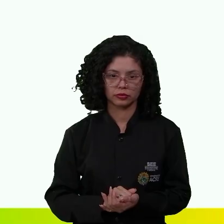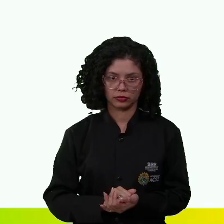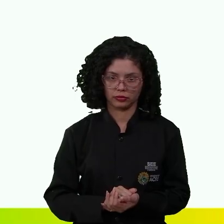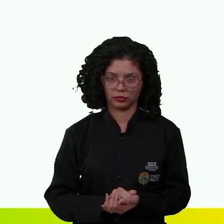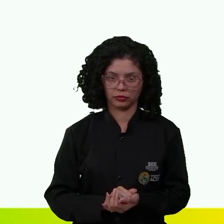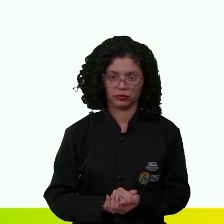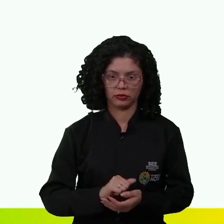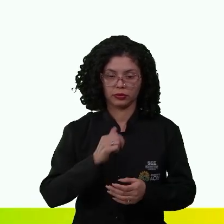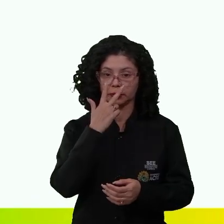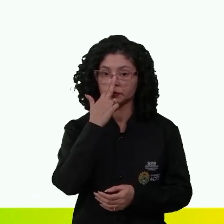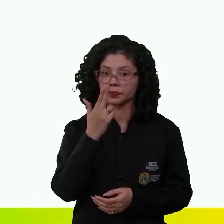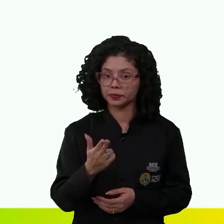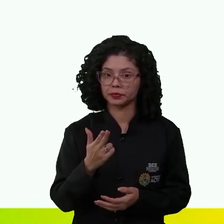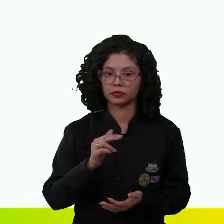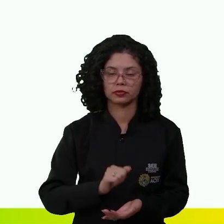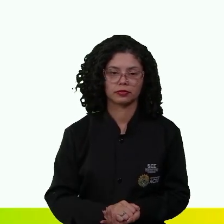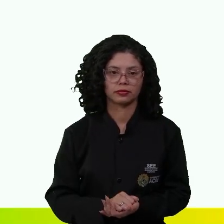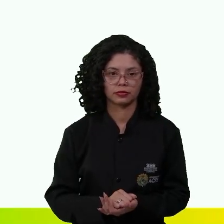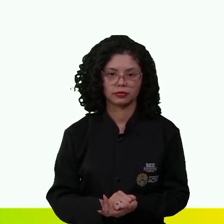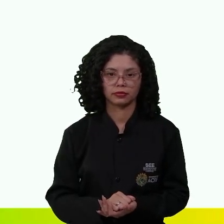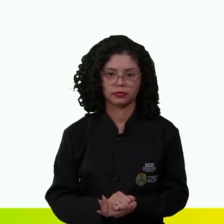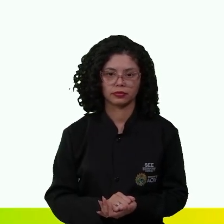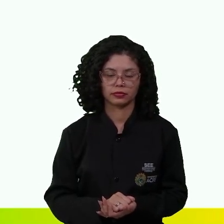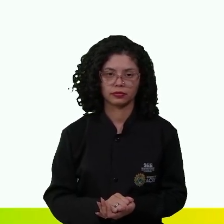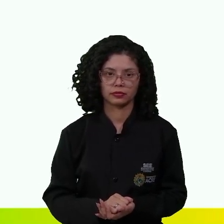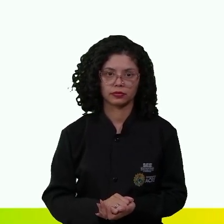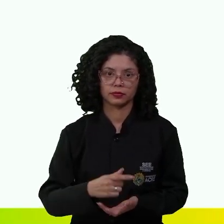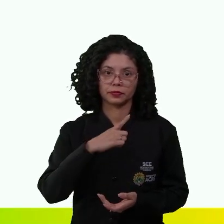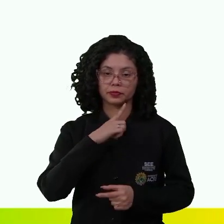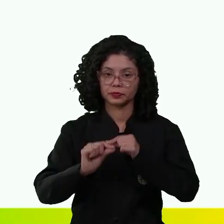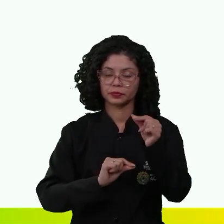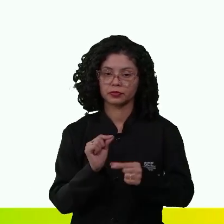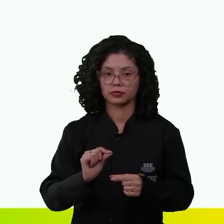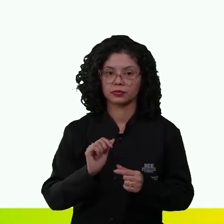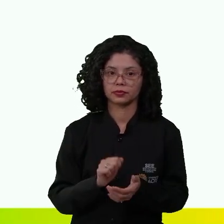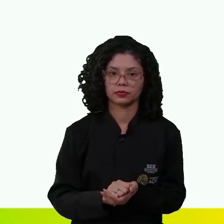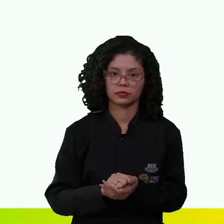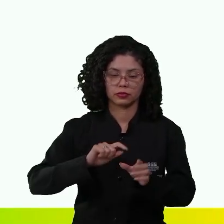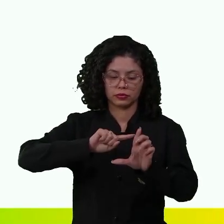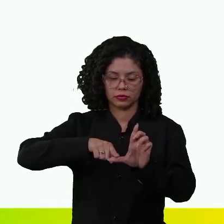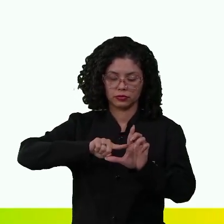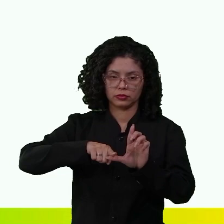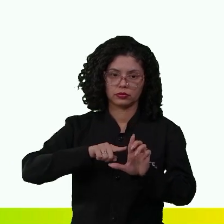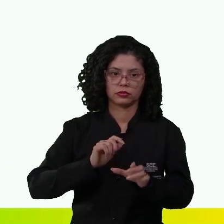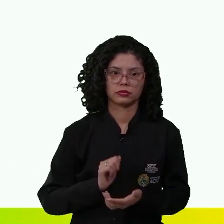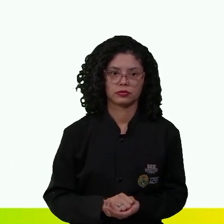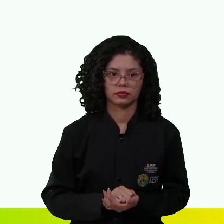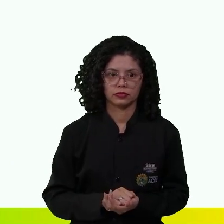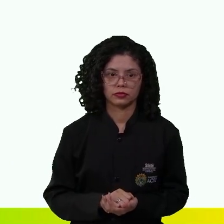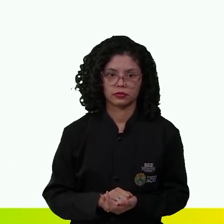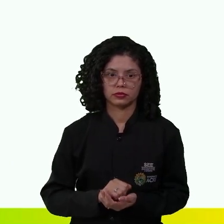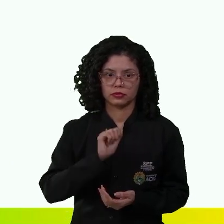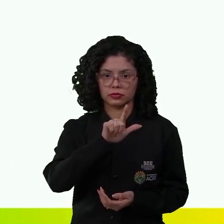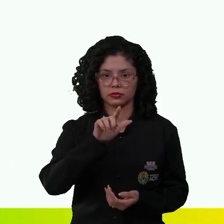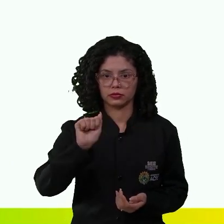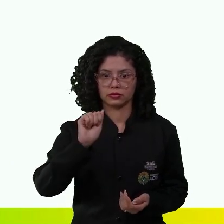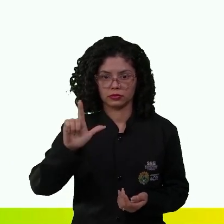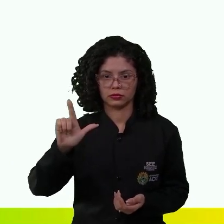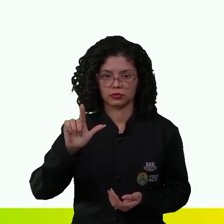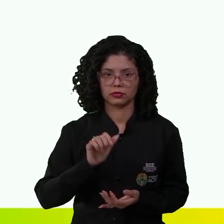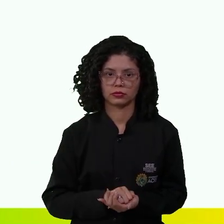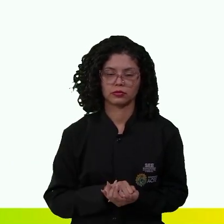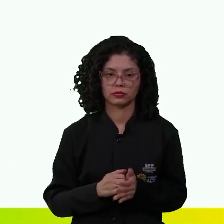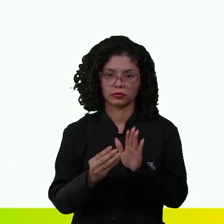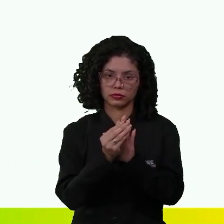de semelhança, nós temos o lado, ângulo, lado. Então, em uma questão, se